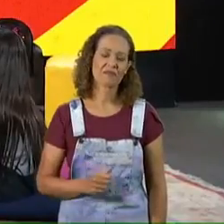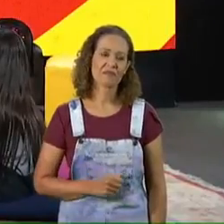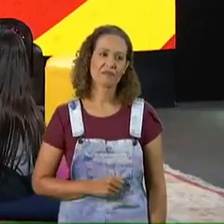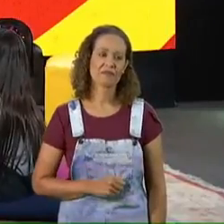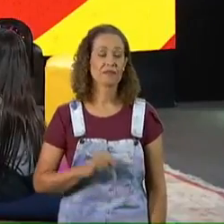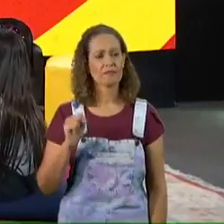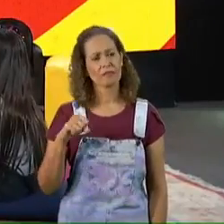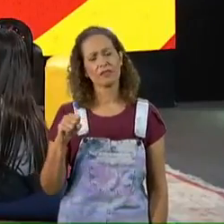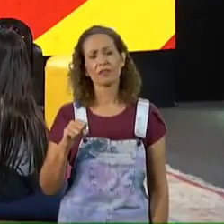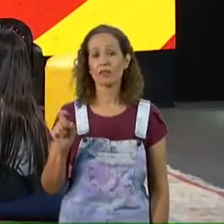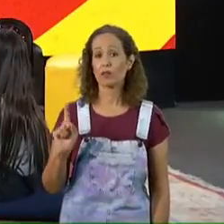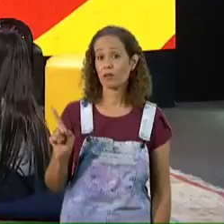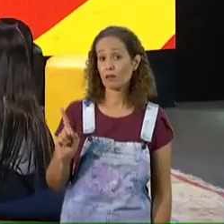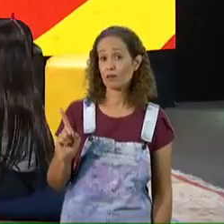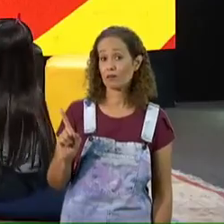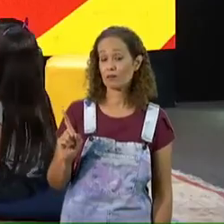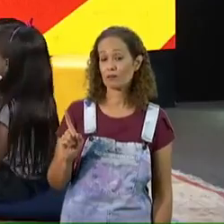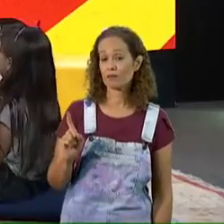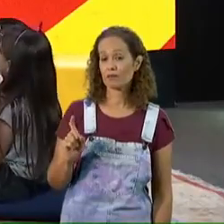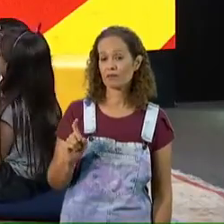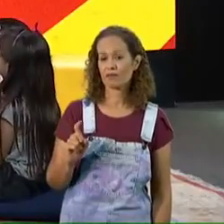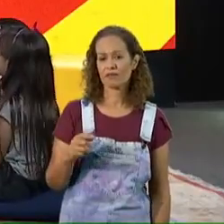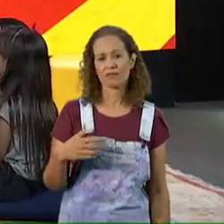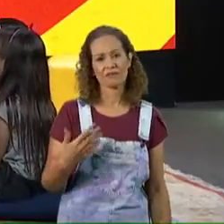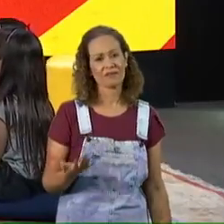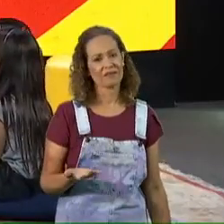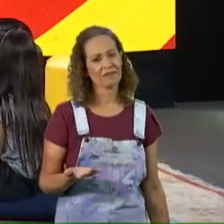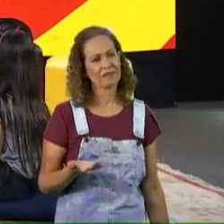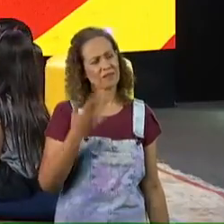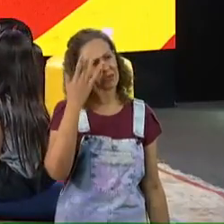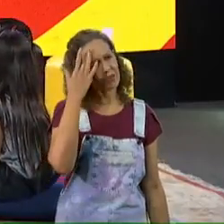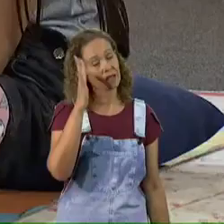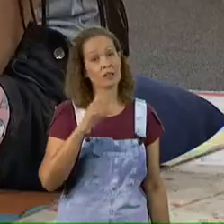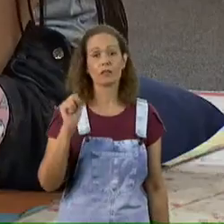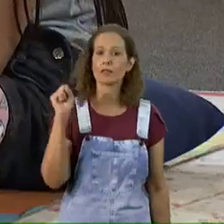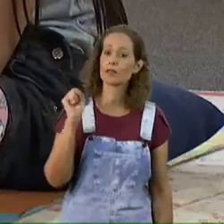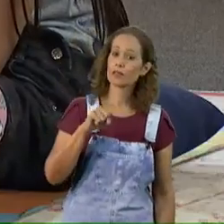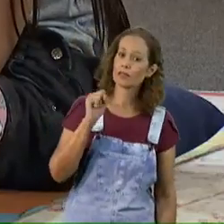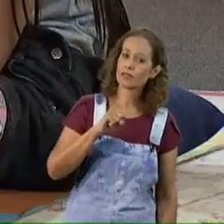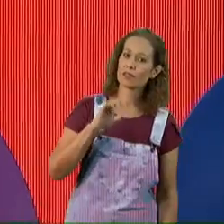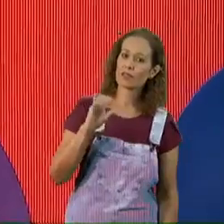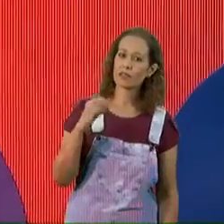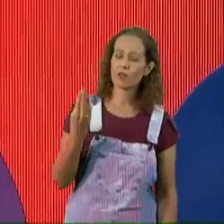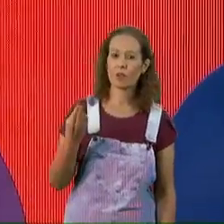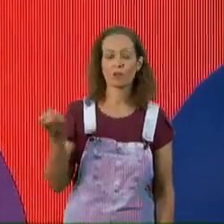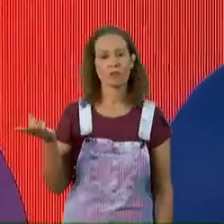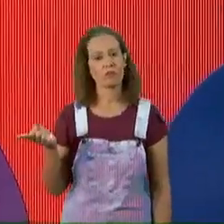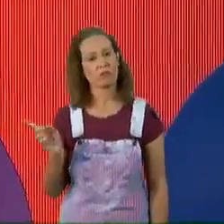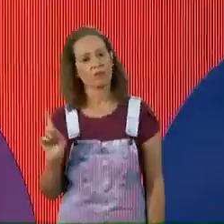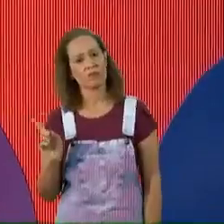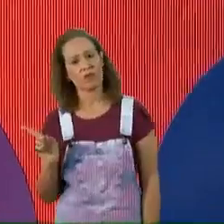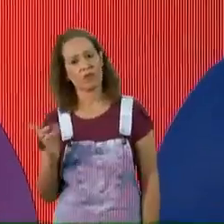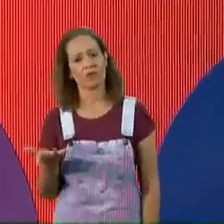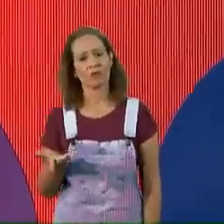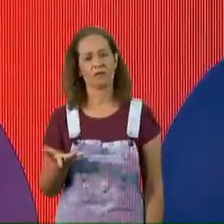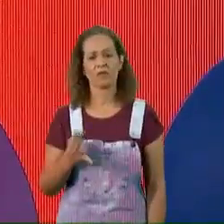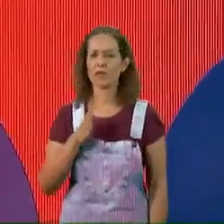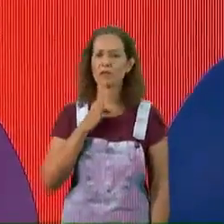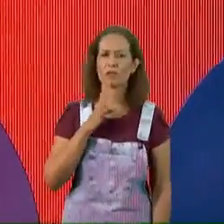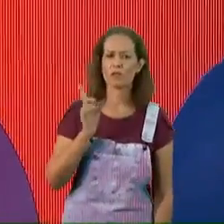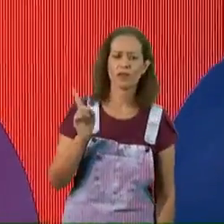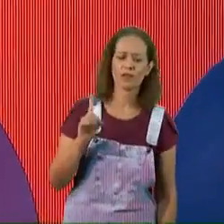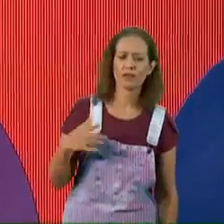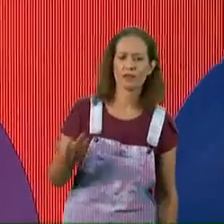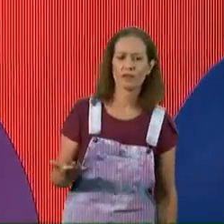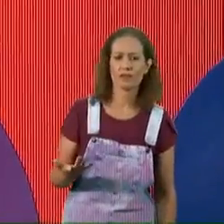Sim ou não? Não sei. Não, é sim ou não? Você não conhece essa personagem? Conheço. Então tá,